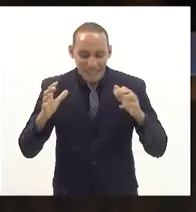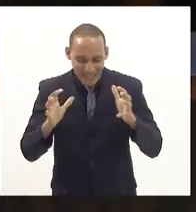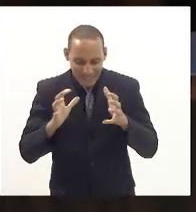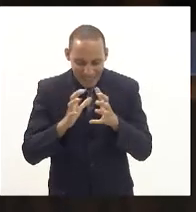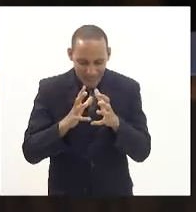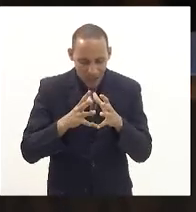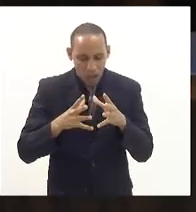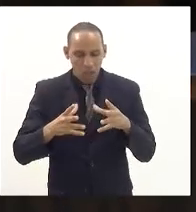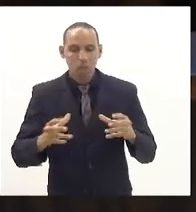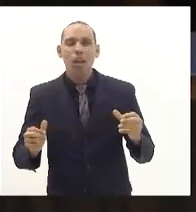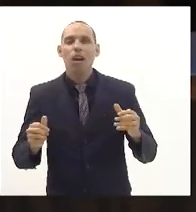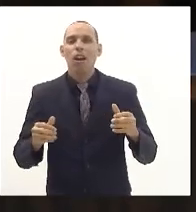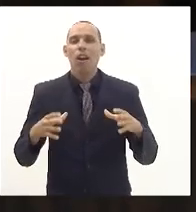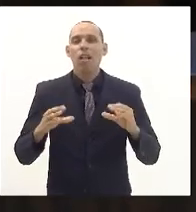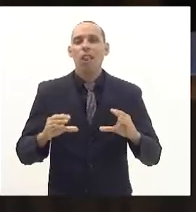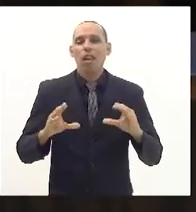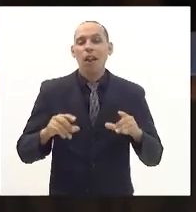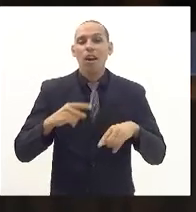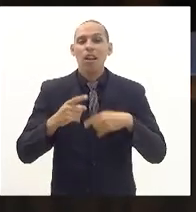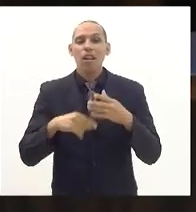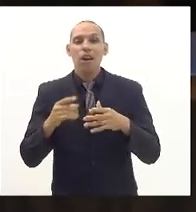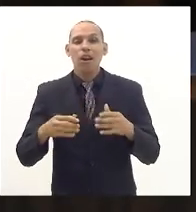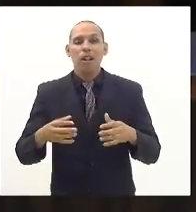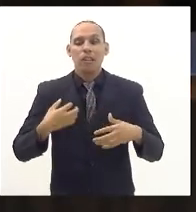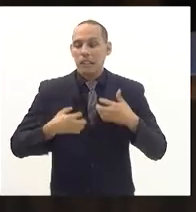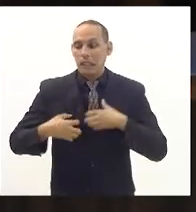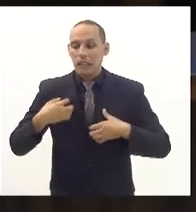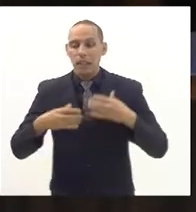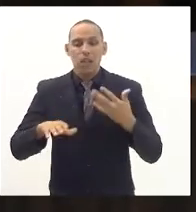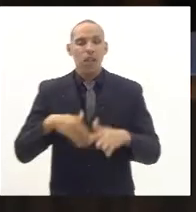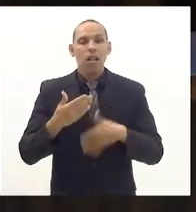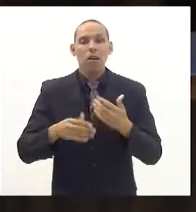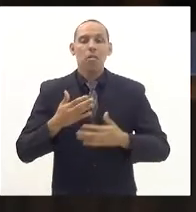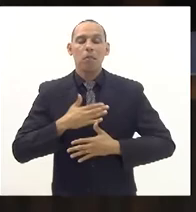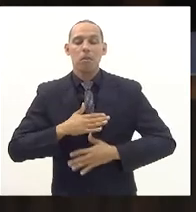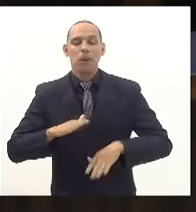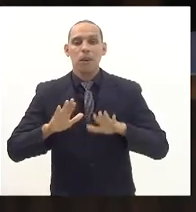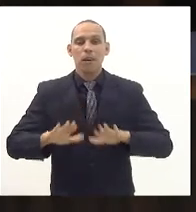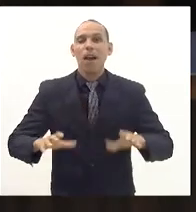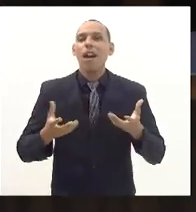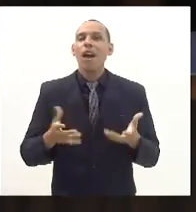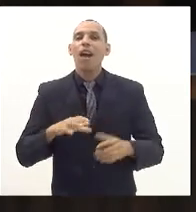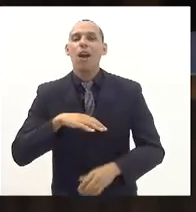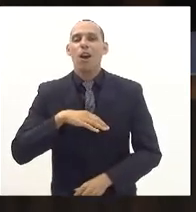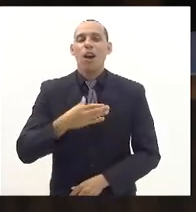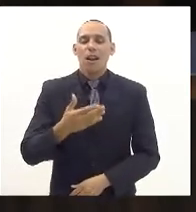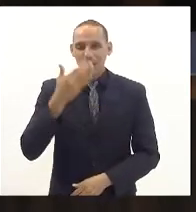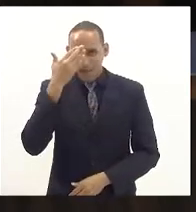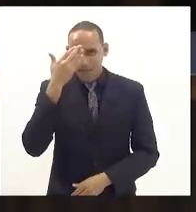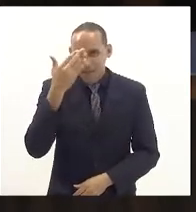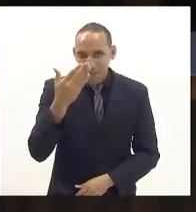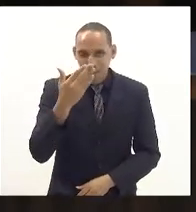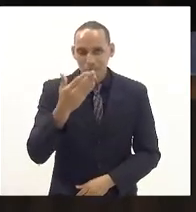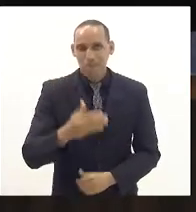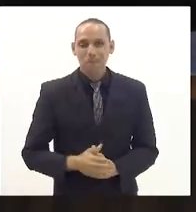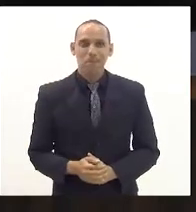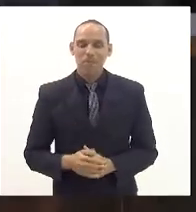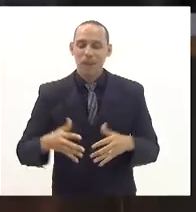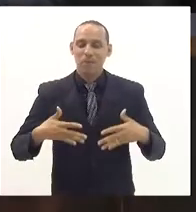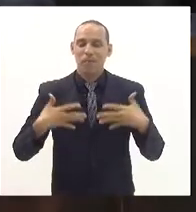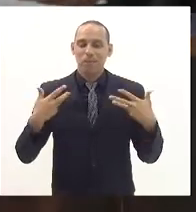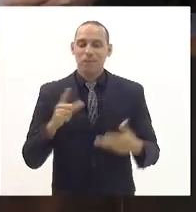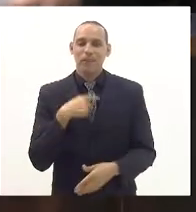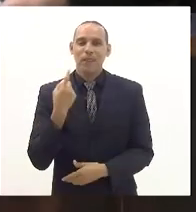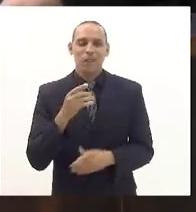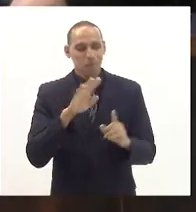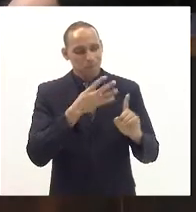sossega e depois desinquieta o que ela quer da gente Doutor é coragem Muito obrigado É uma honra